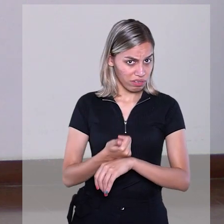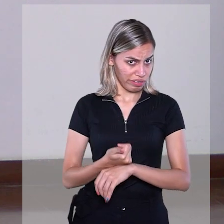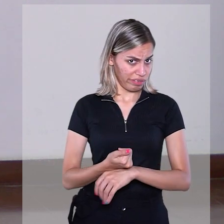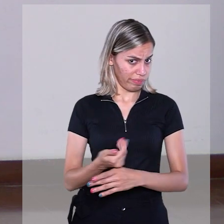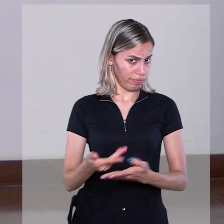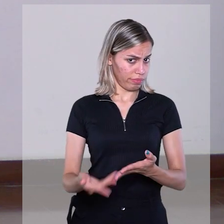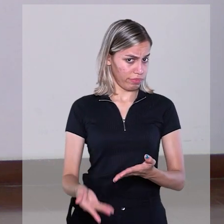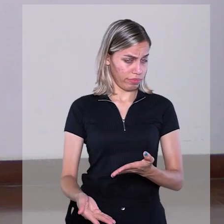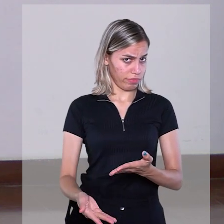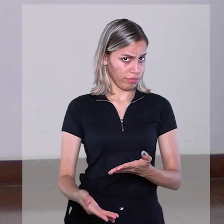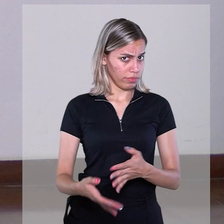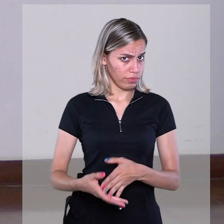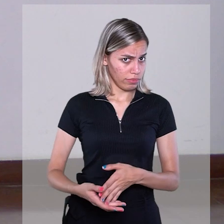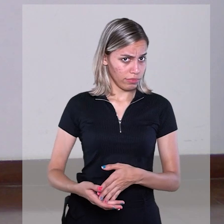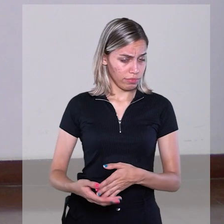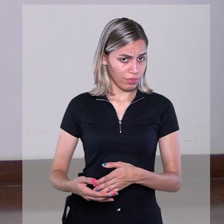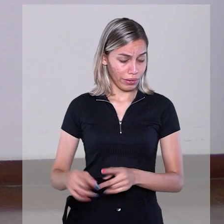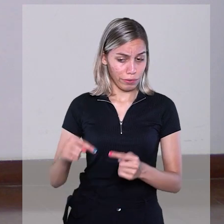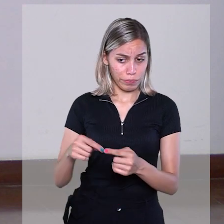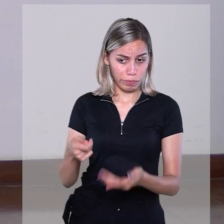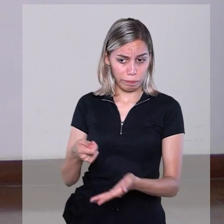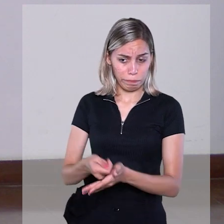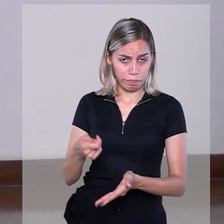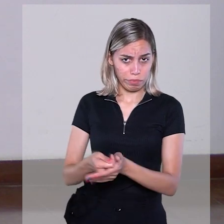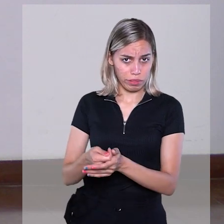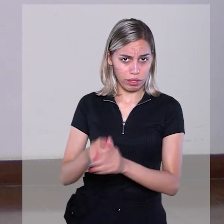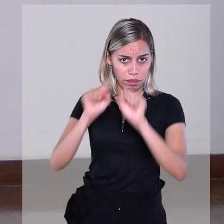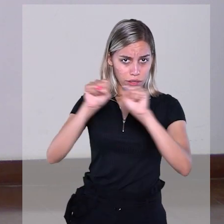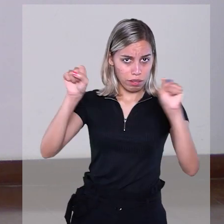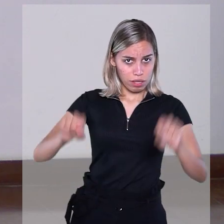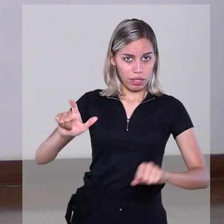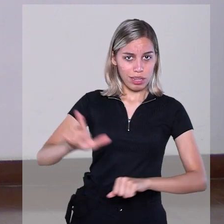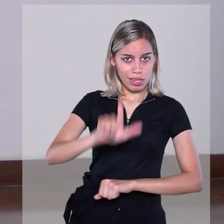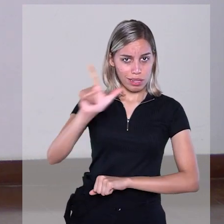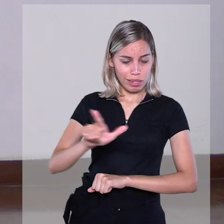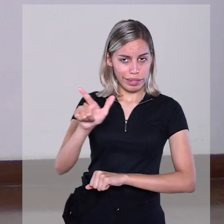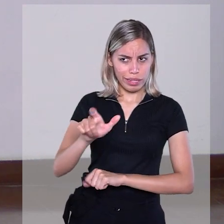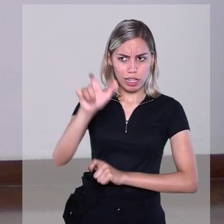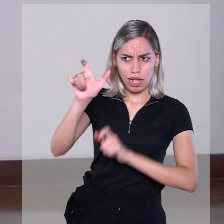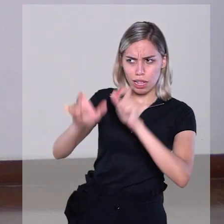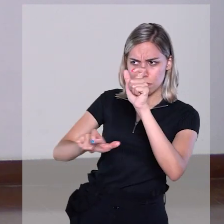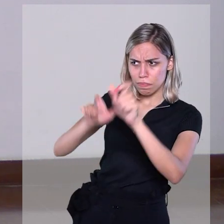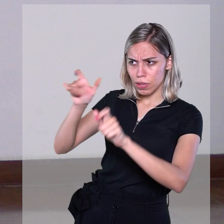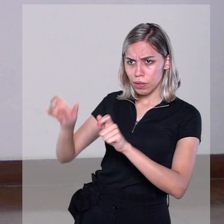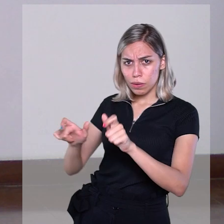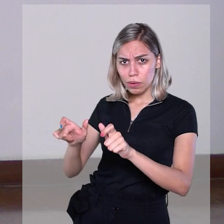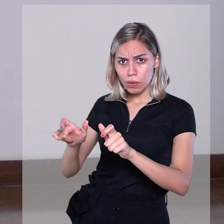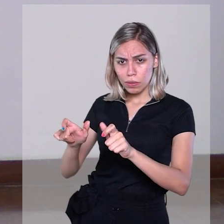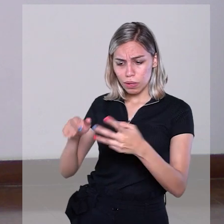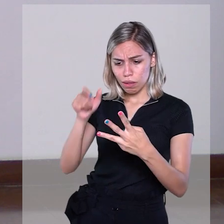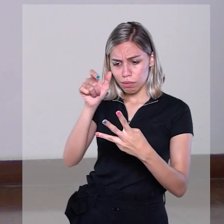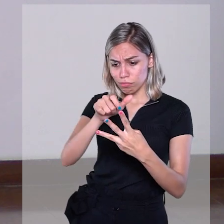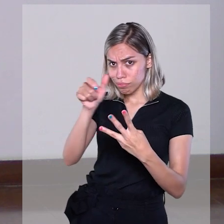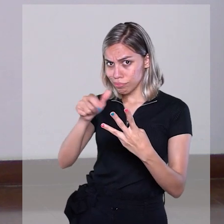observar esses nomes, essas figurinhas fáceis da literatura branca. Porque é preciso falar da literatura branca.